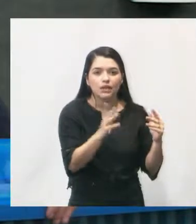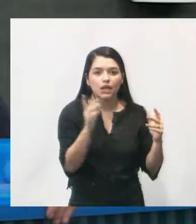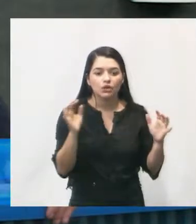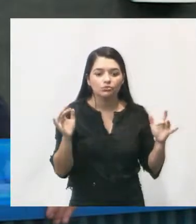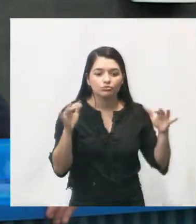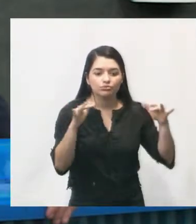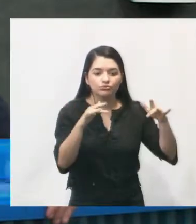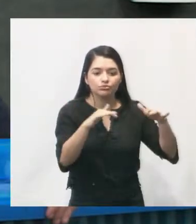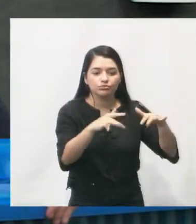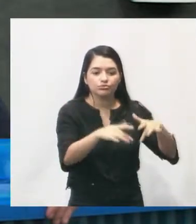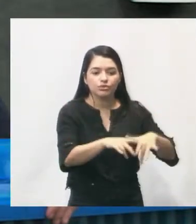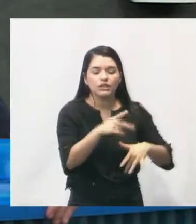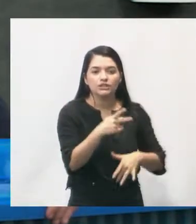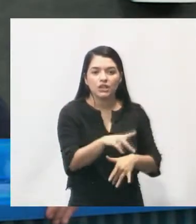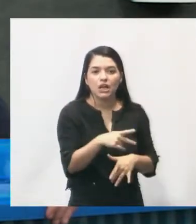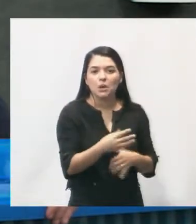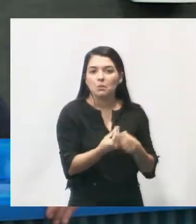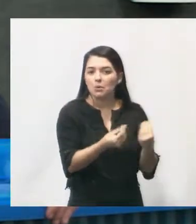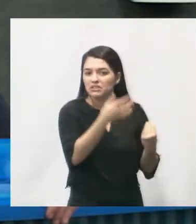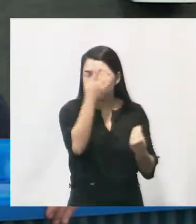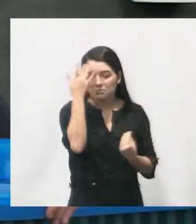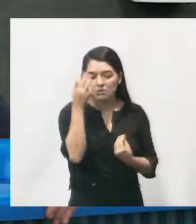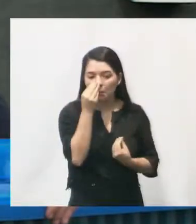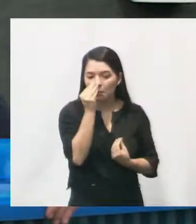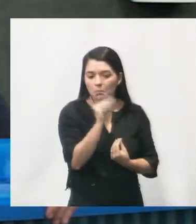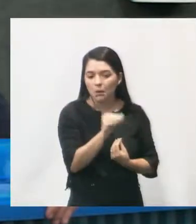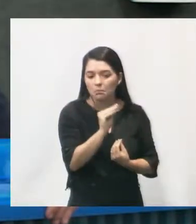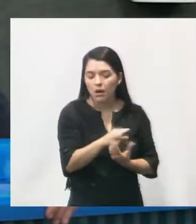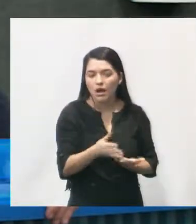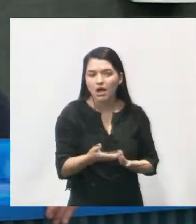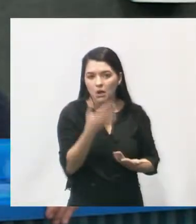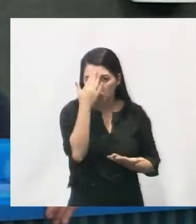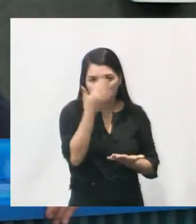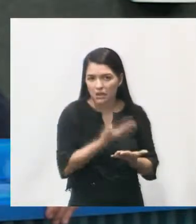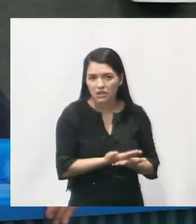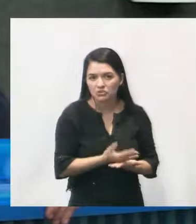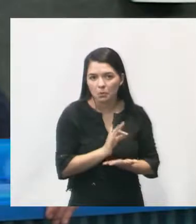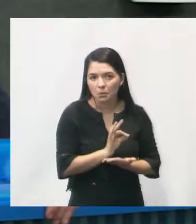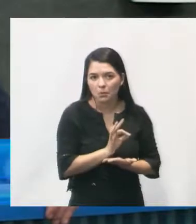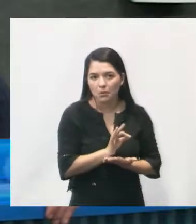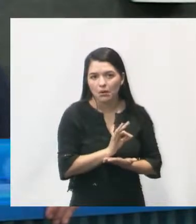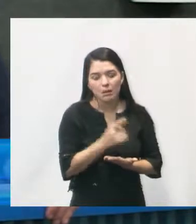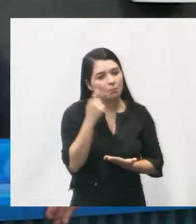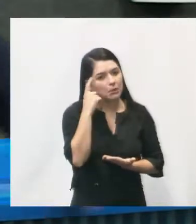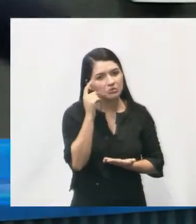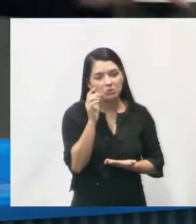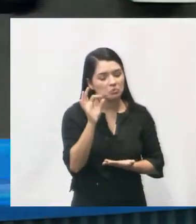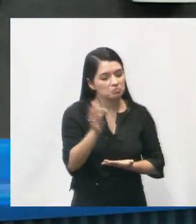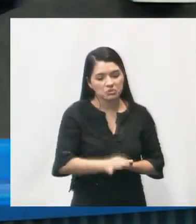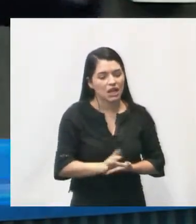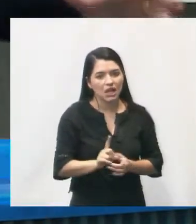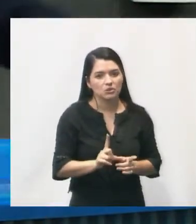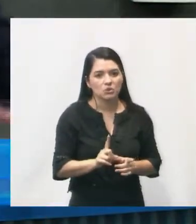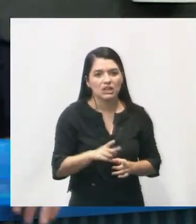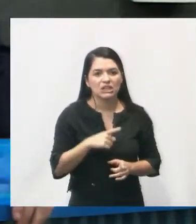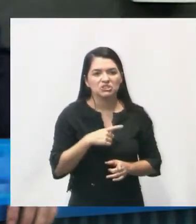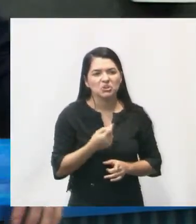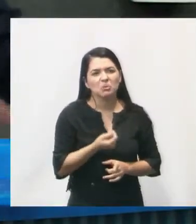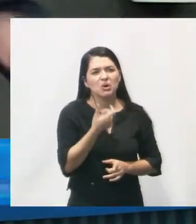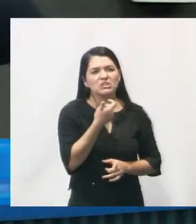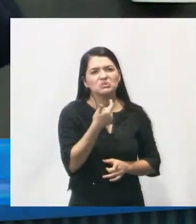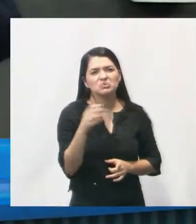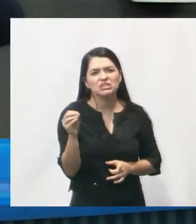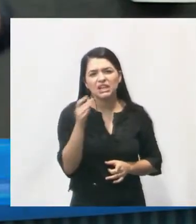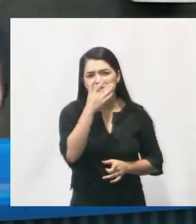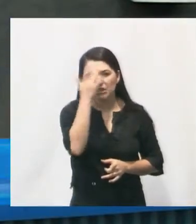participaram. Muitos não levaram a sério, muitos desacreditaram, achando que não ia dar certo. No início tinha quase 200 comerciantes, foram